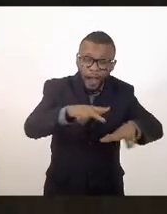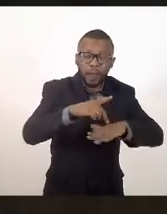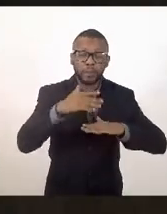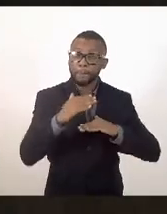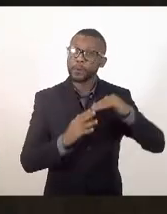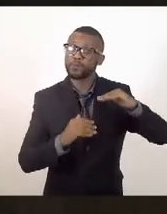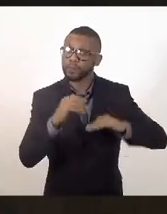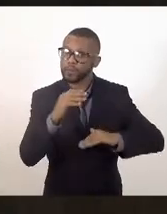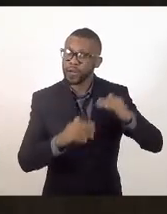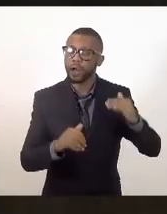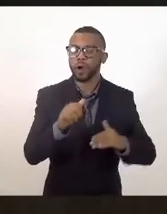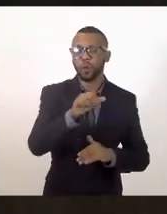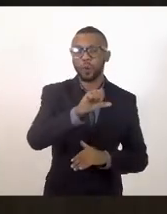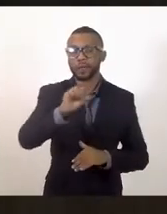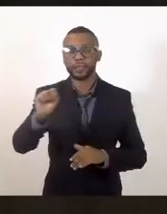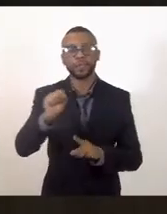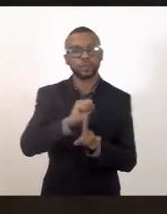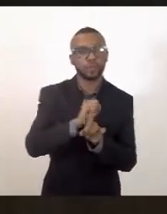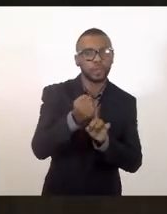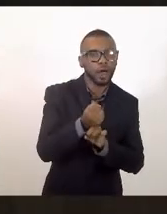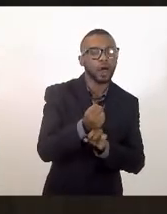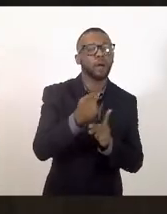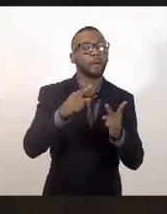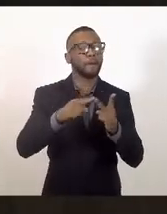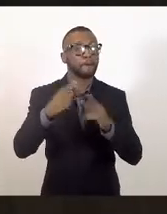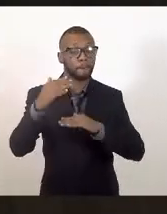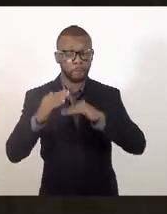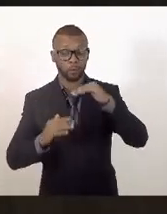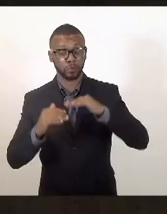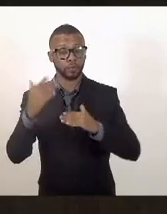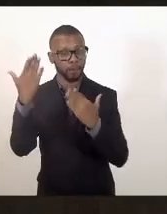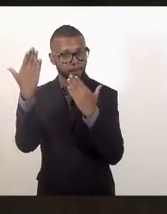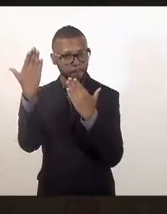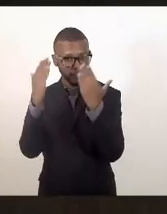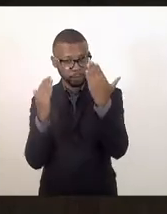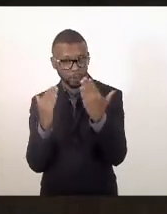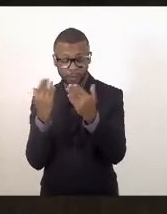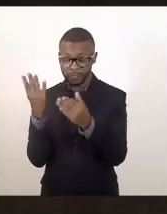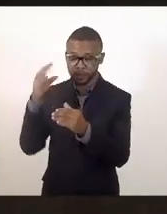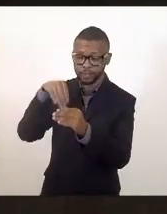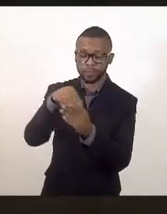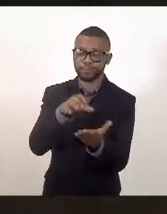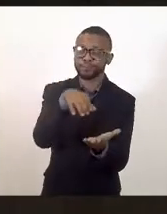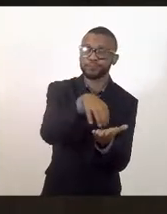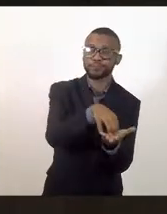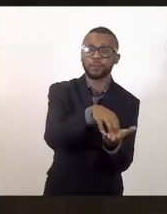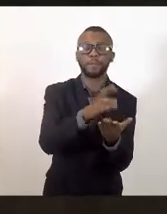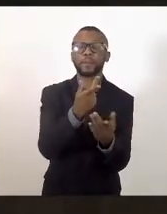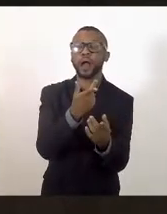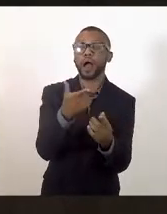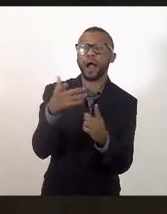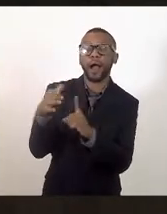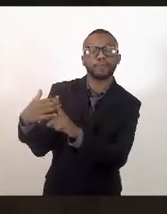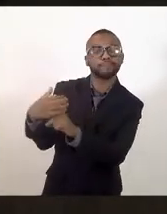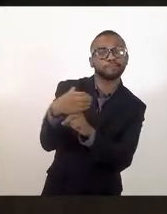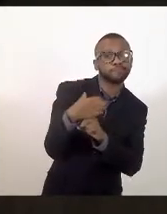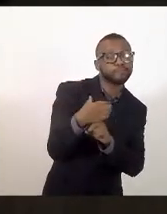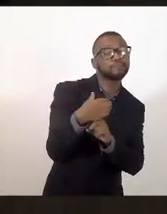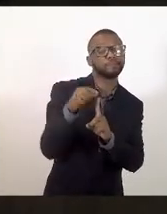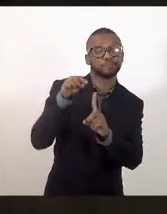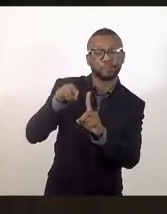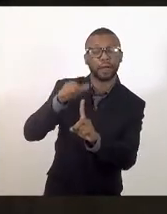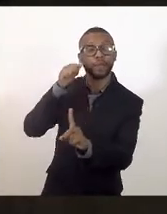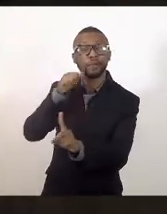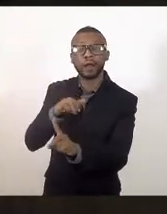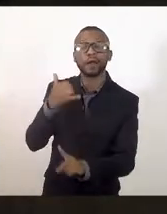social, psicólogos, tudo isso num equipamento para que esta mulher vítima de violência possa ser acolhida